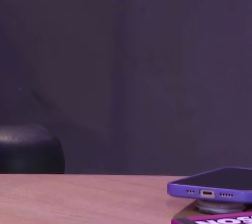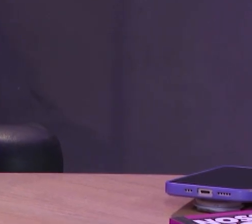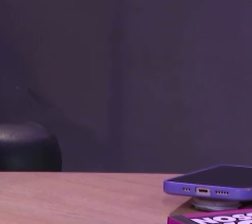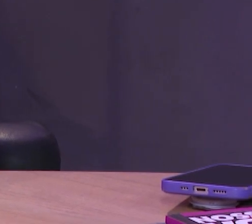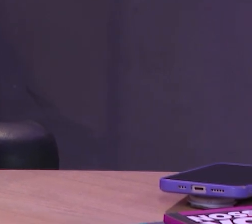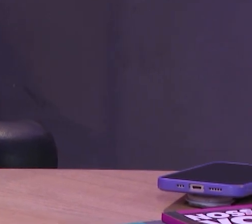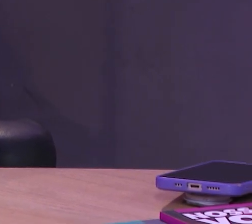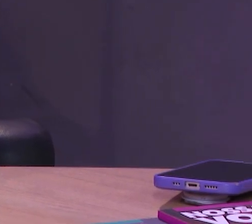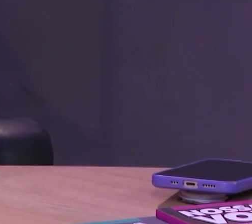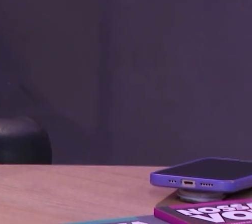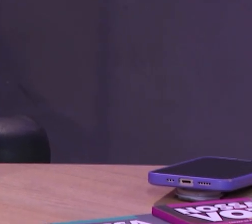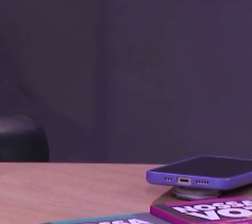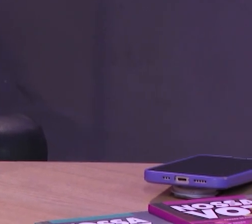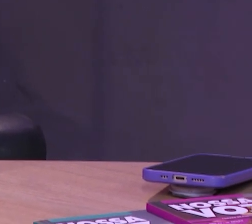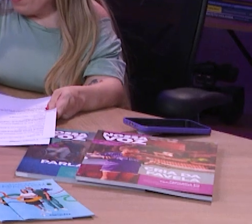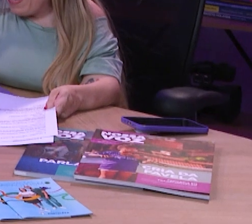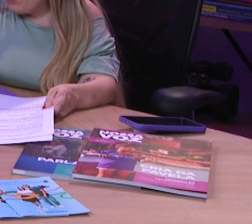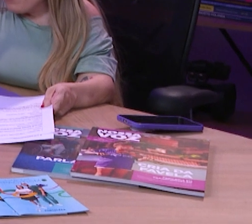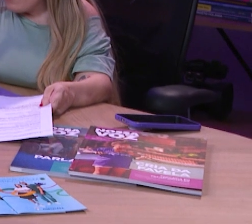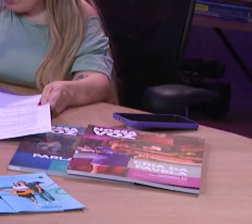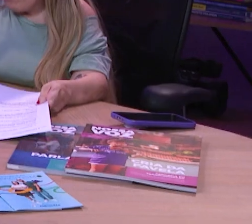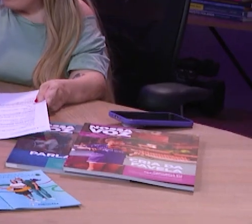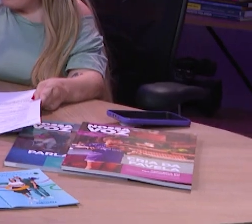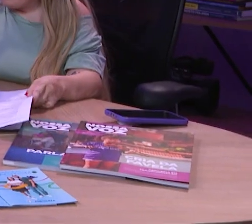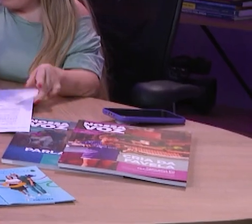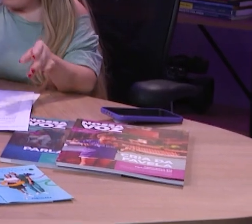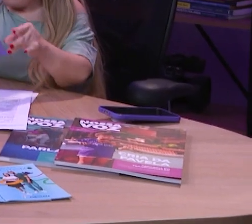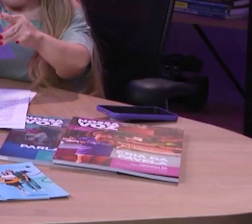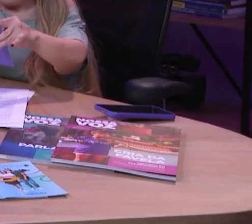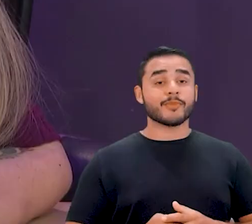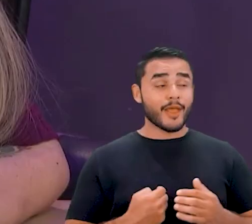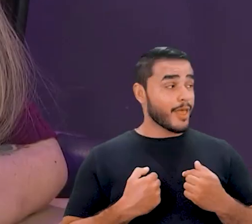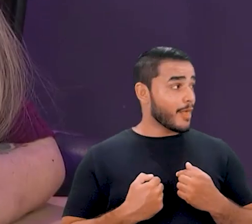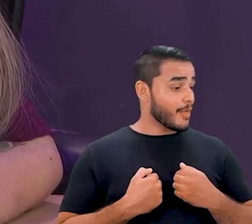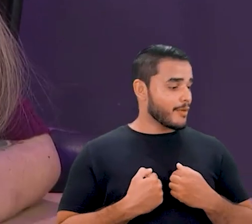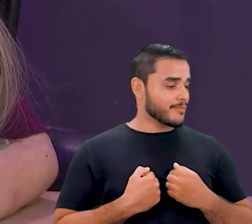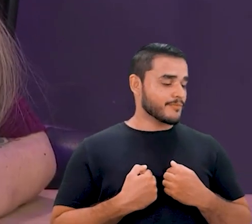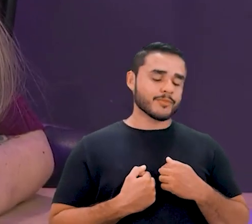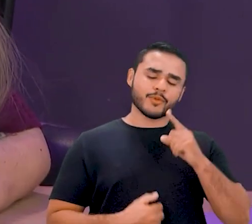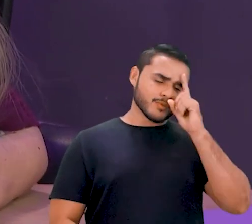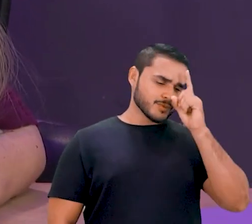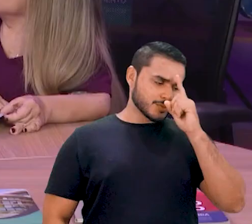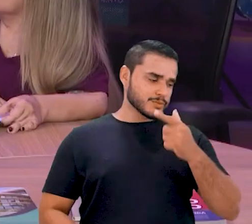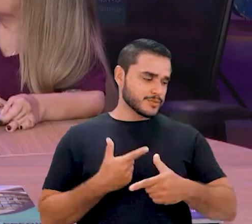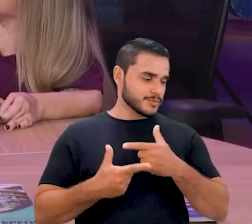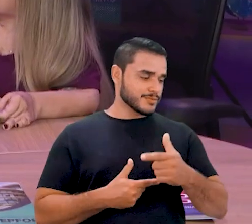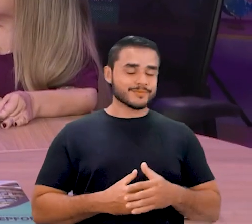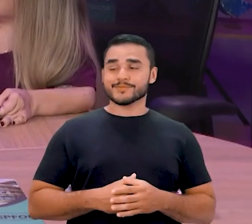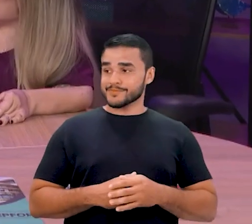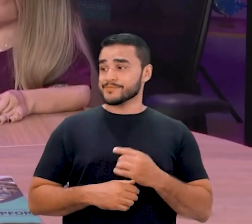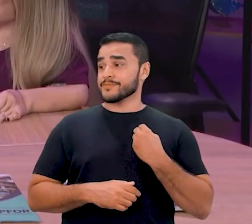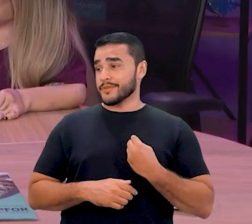ocupam espaços, a sociedade avança. Pode inspirar a edição especial Mulheres Inspiradoras,